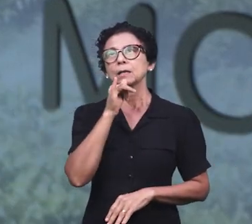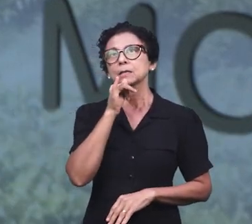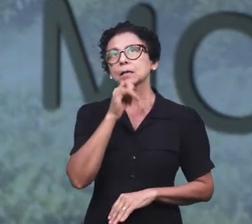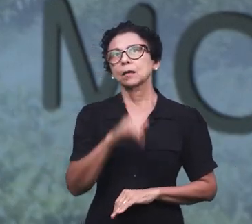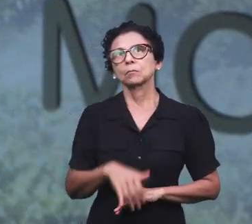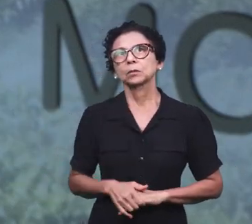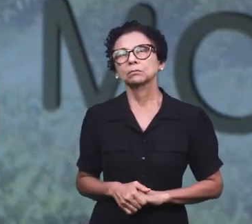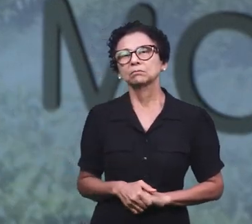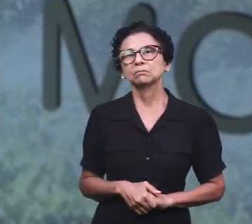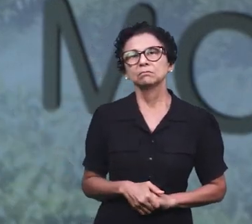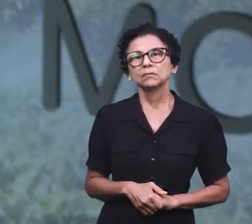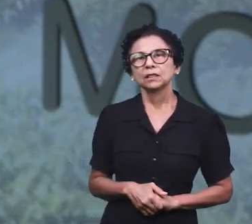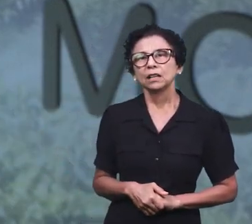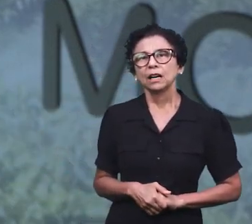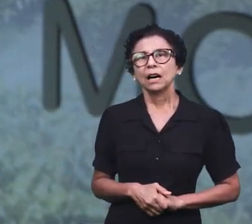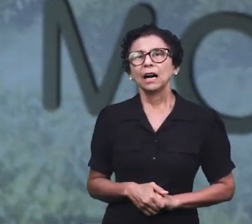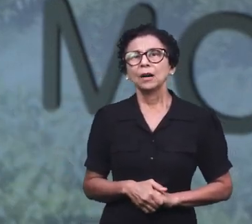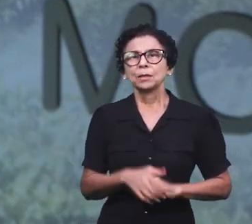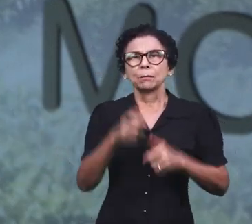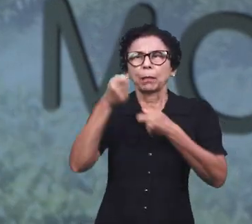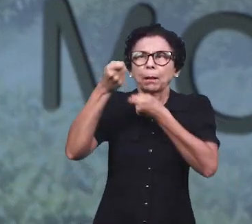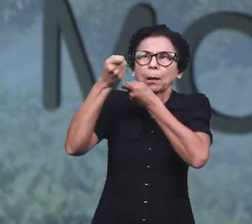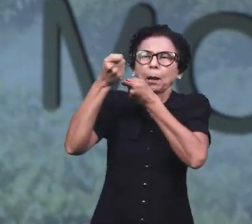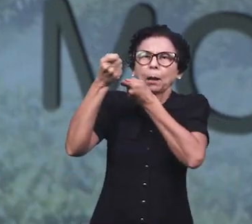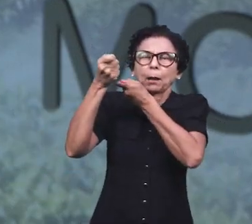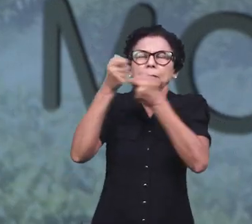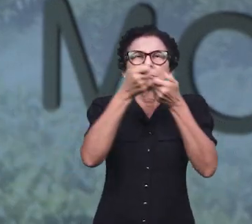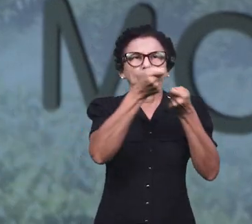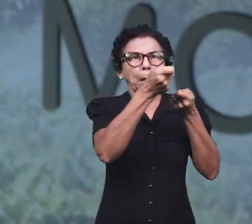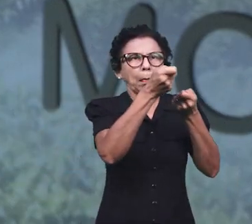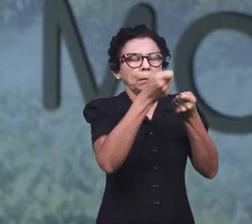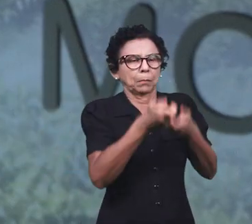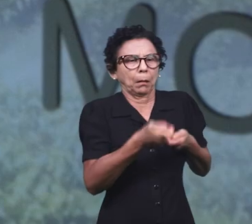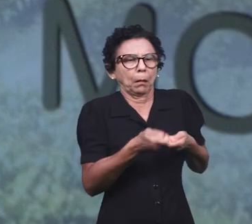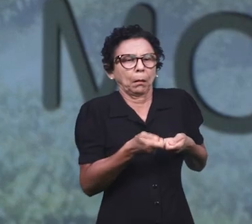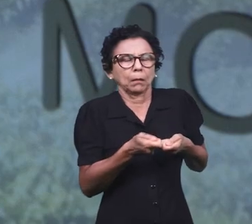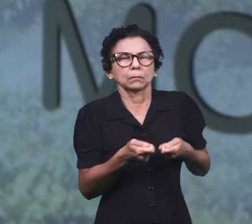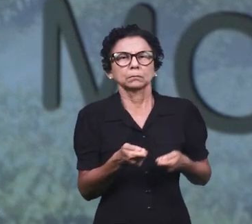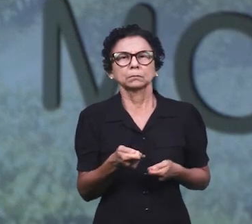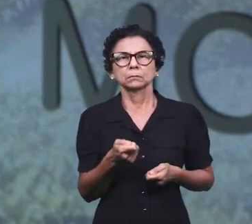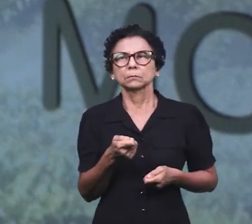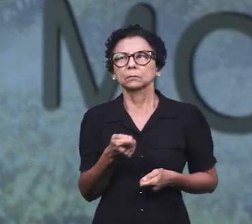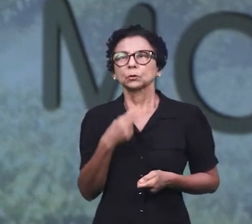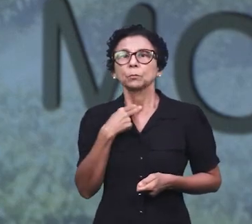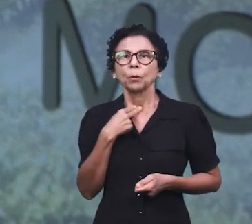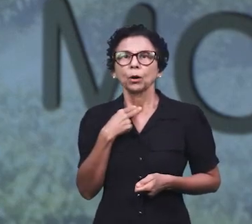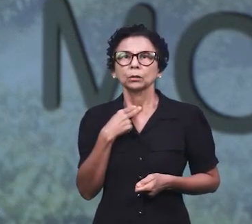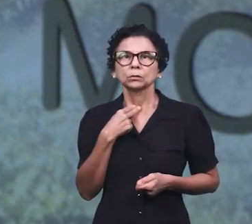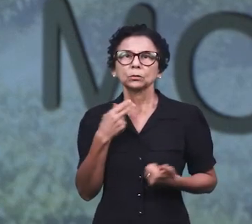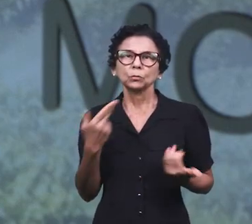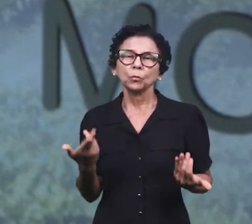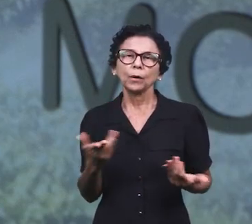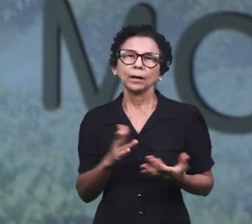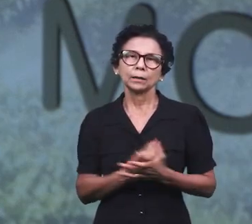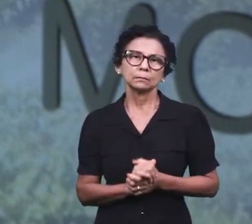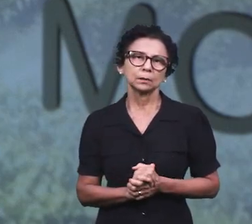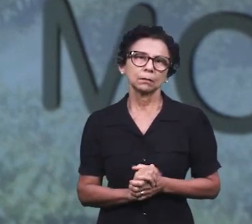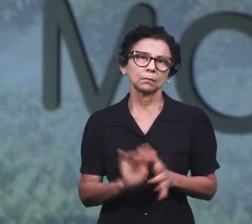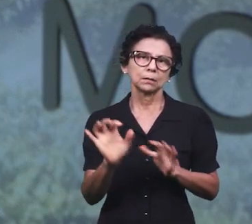Você coloca um tripézinho ali, uma bancadazinha, você colocou ali na sua varanda, você já tem uma horta dentro de